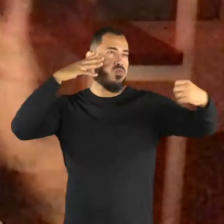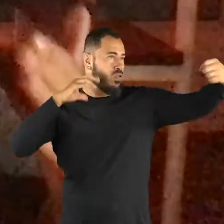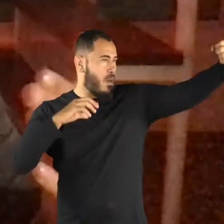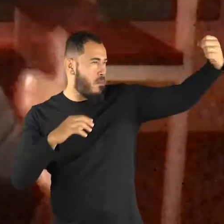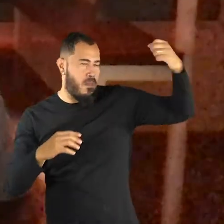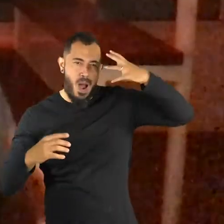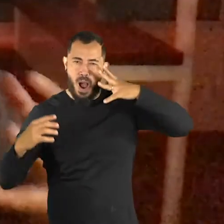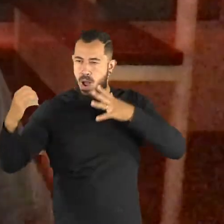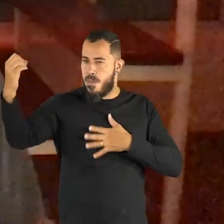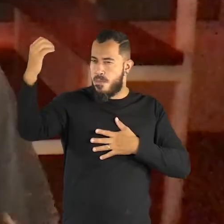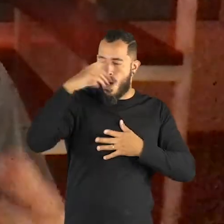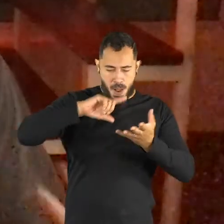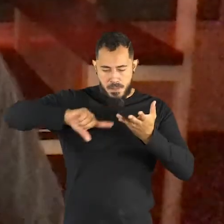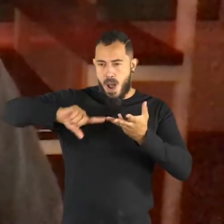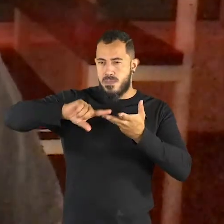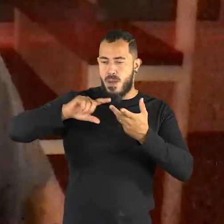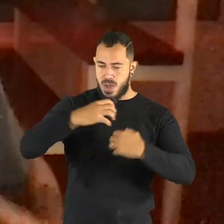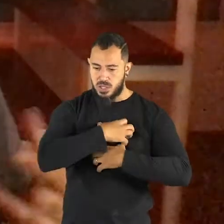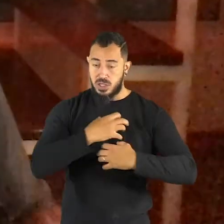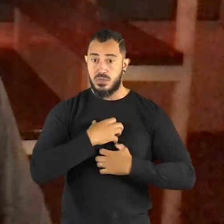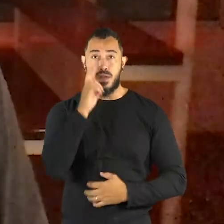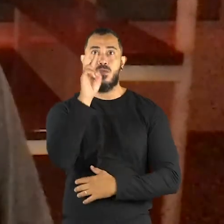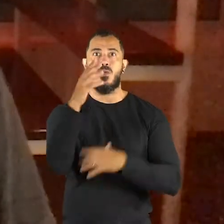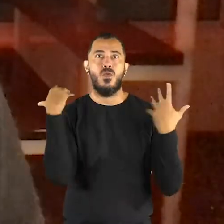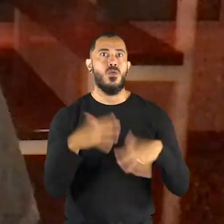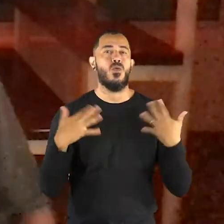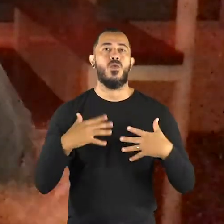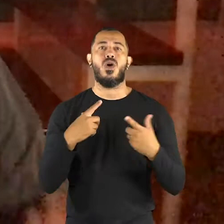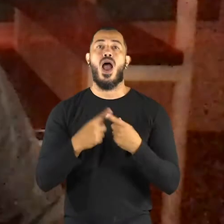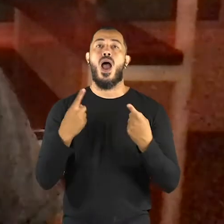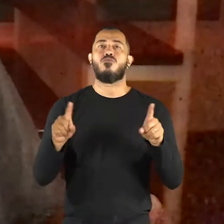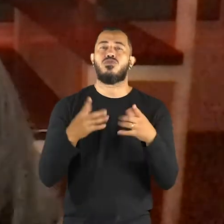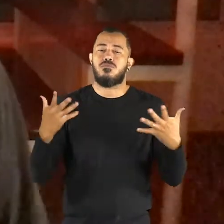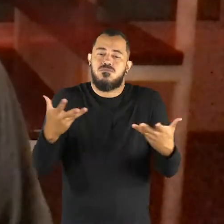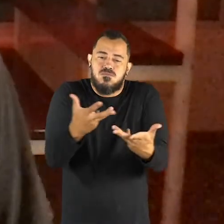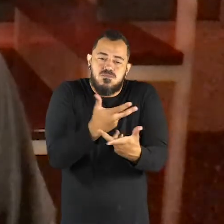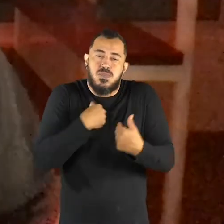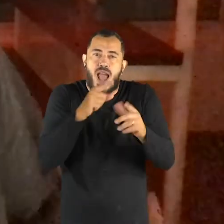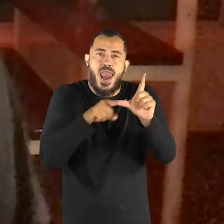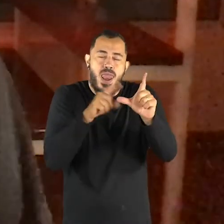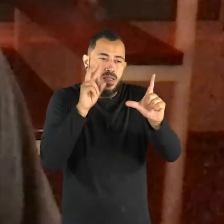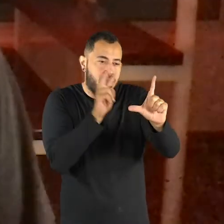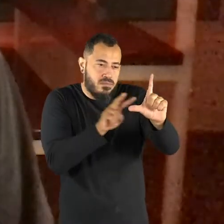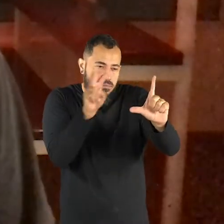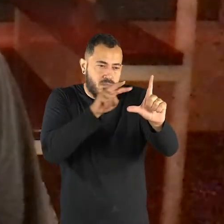de um corte te faça ter uma sensação, a música te envolva, a música tem cadência, ela